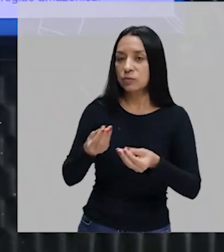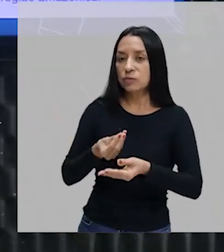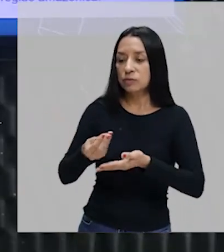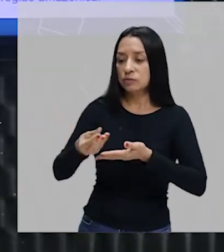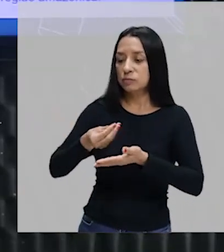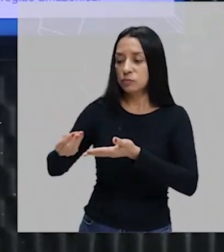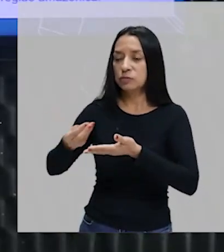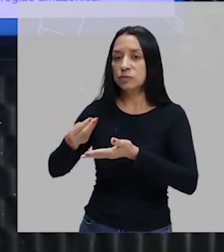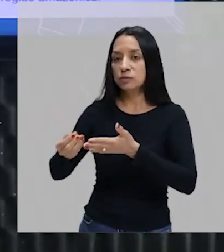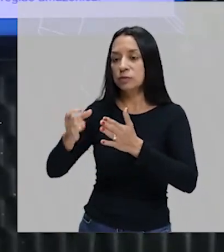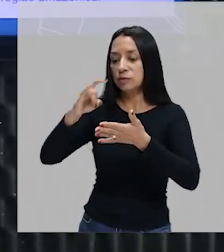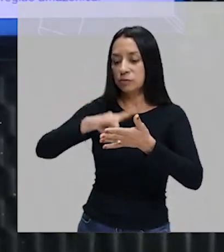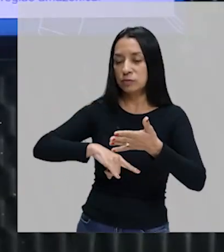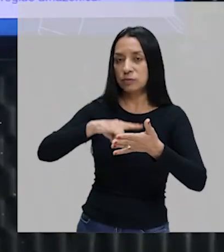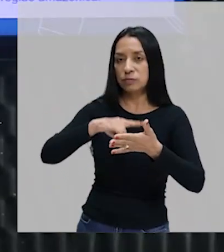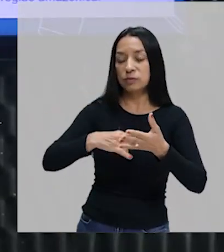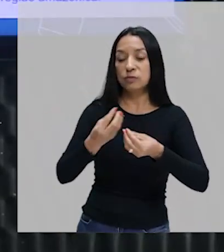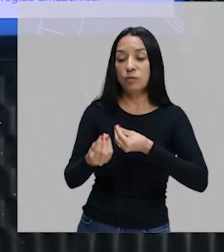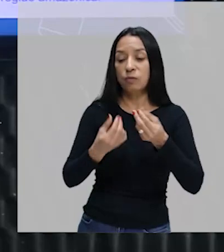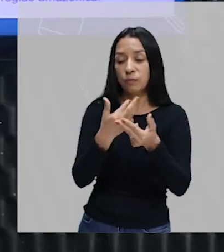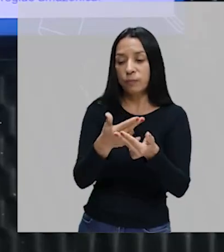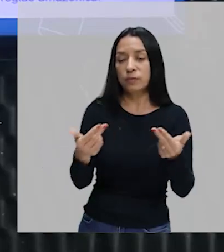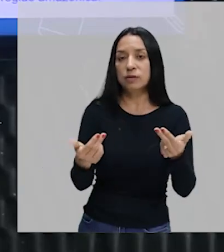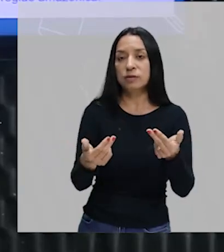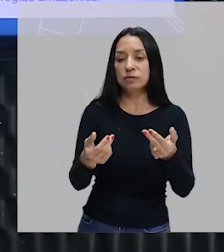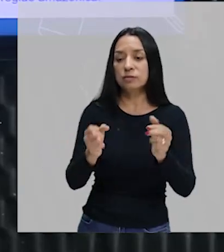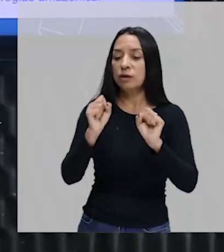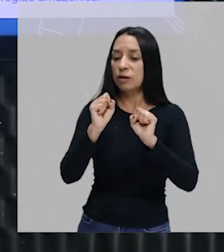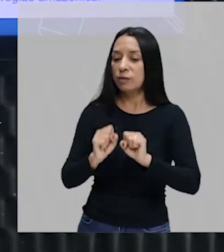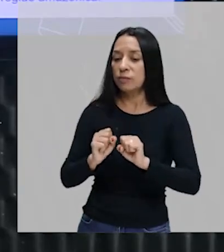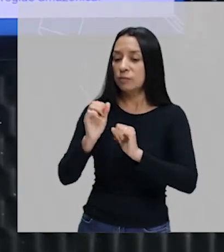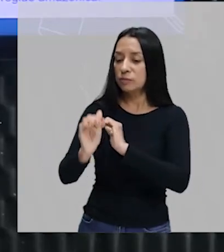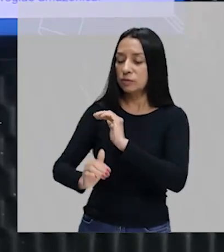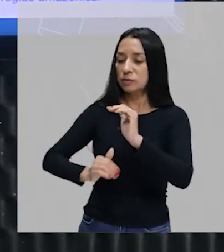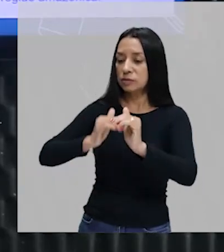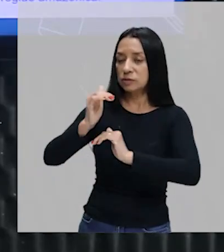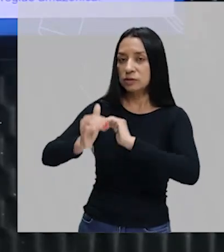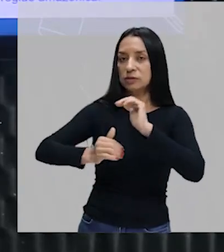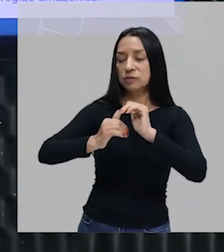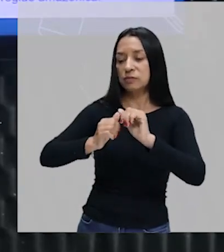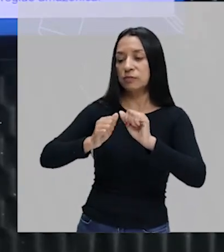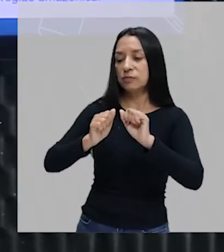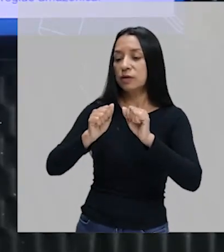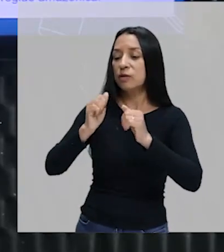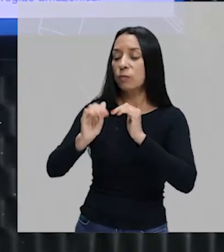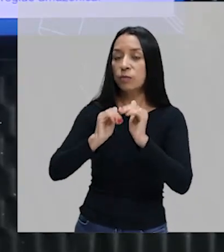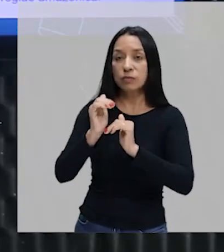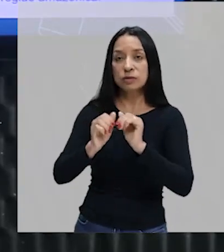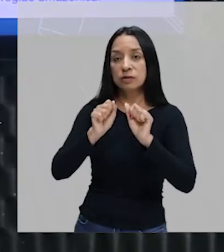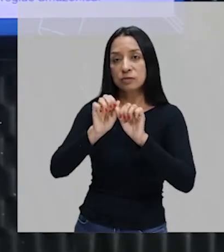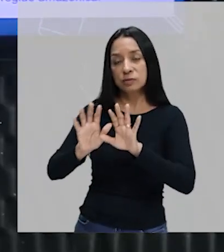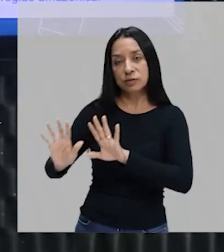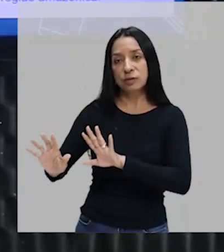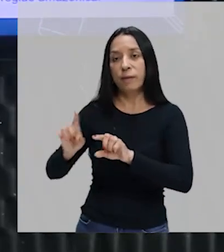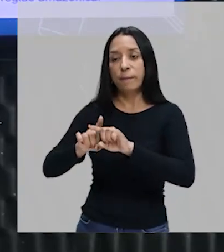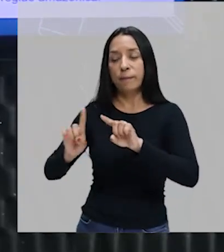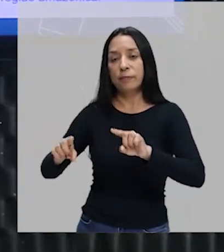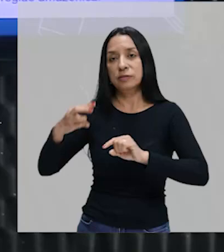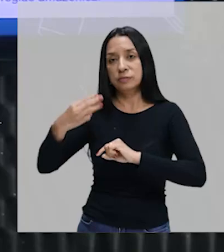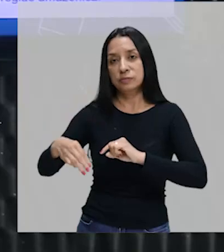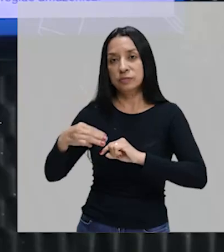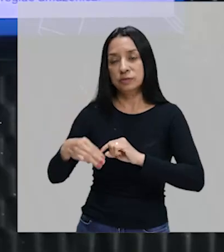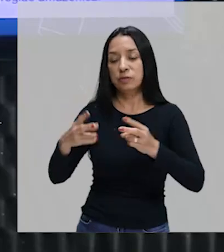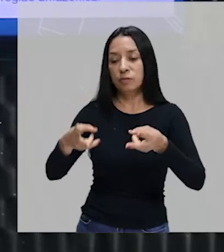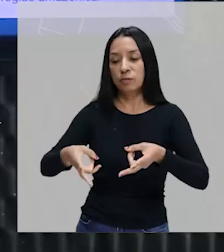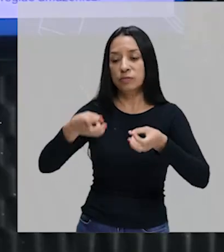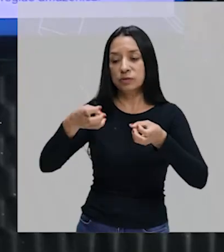títulos, como mecanismos para poder conduzir o processo de povoamento. Mas o Maranhão, observe que o Maranhão